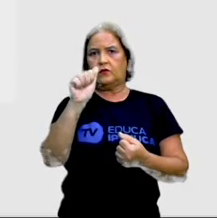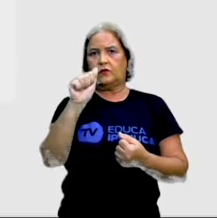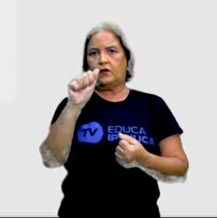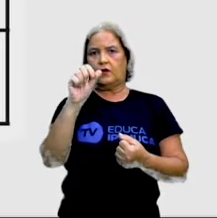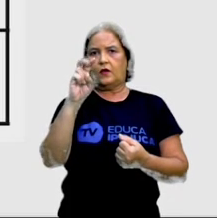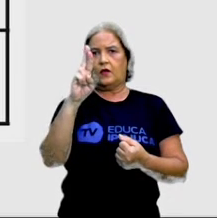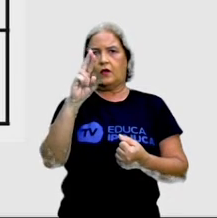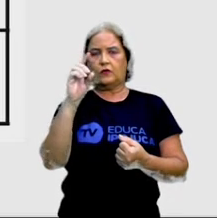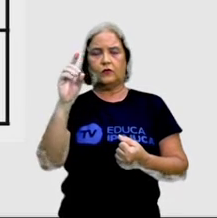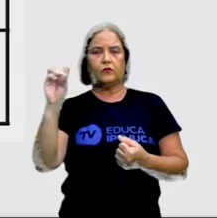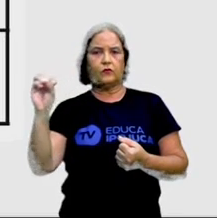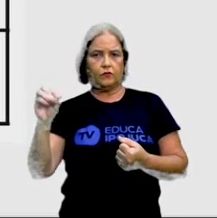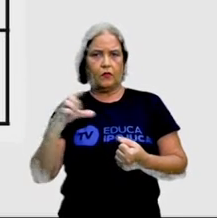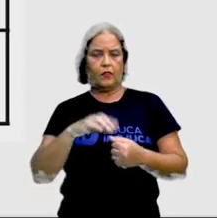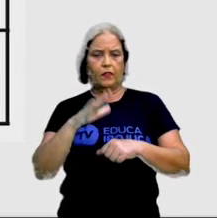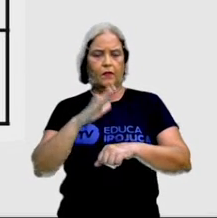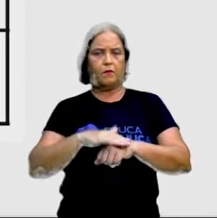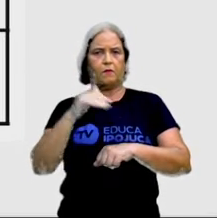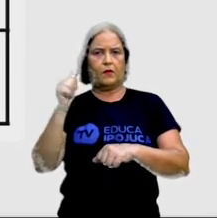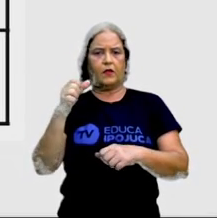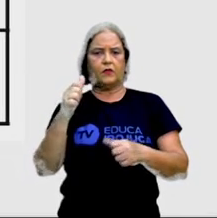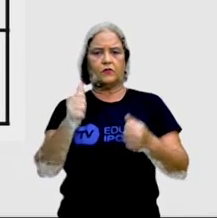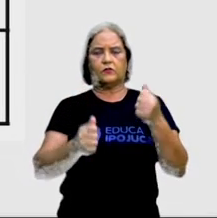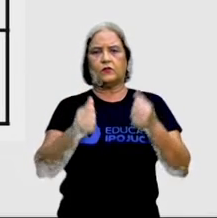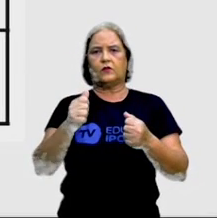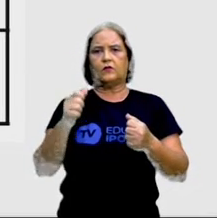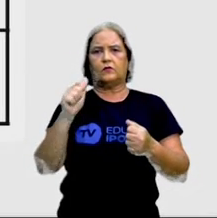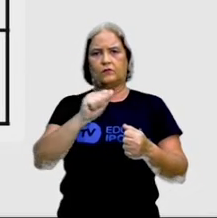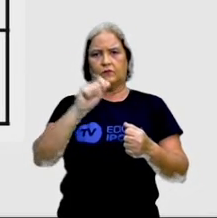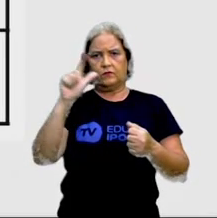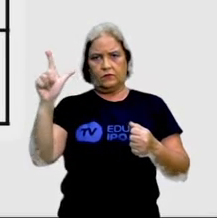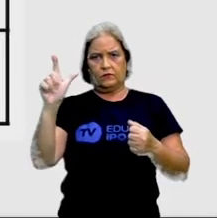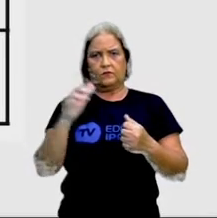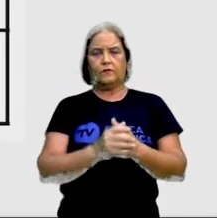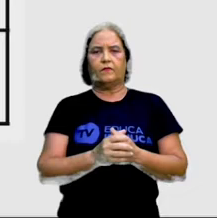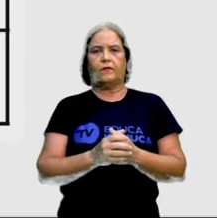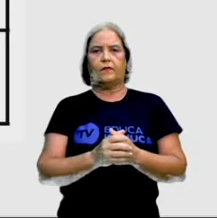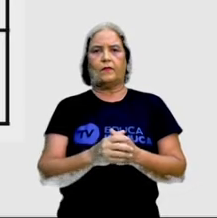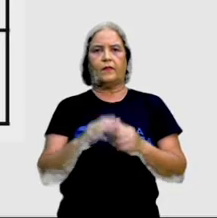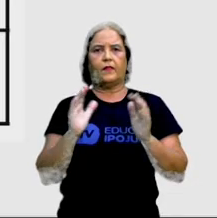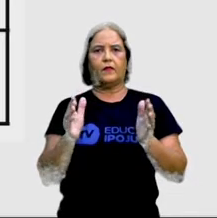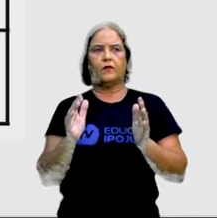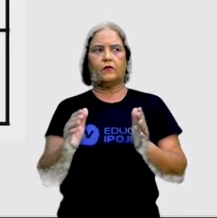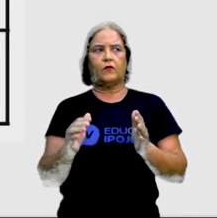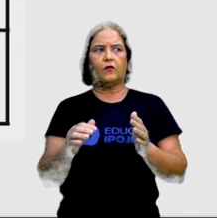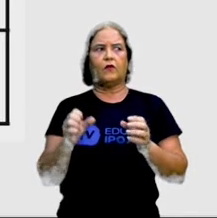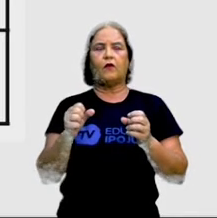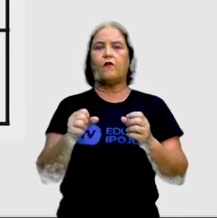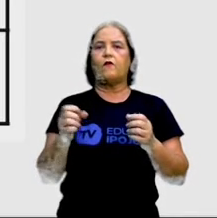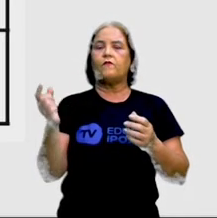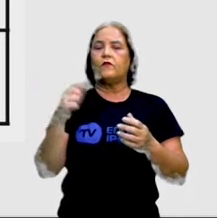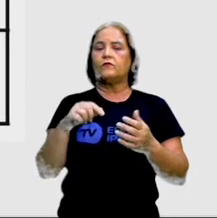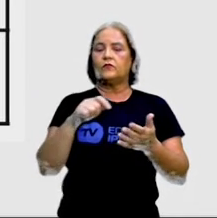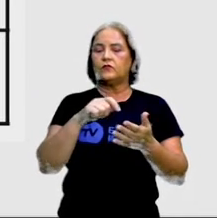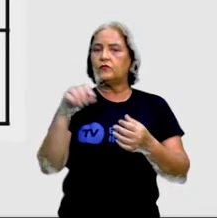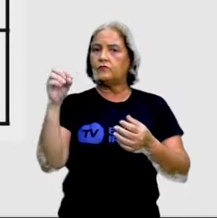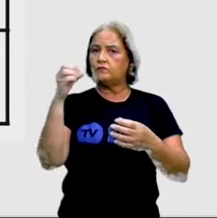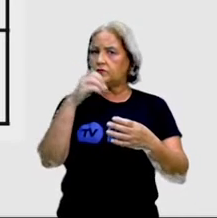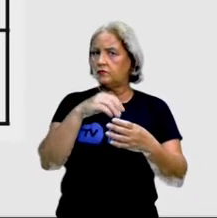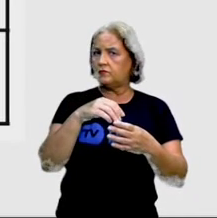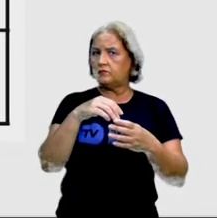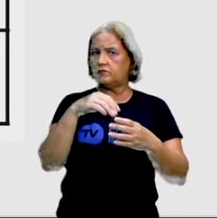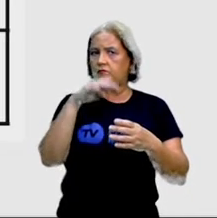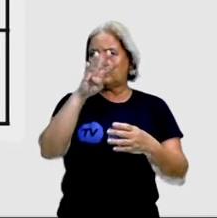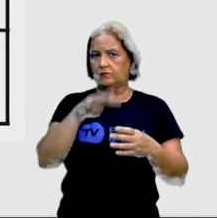acertaram criança e agora aqui ó vamos completar a tabela com a quantidade e total de